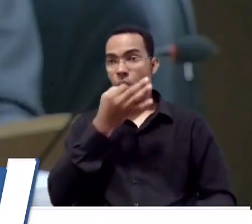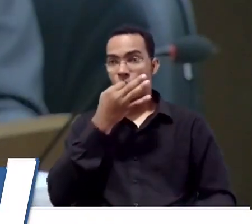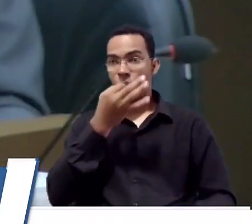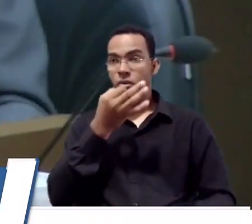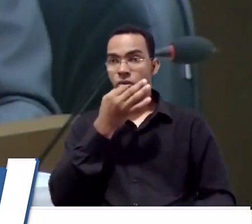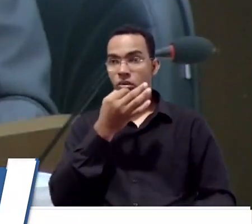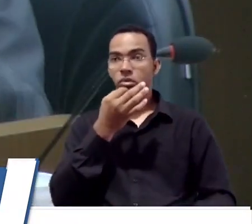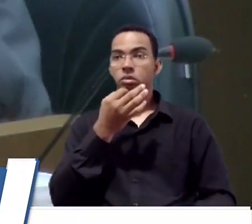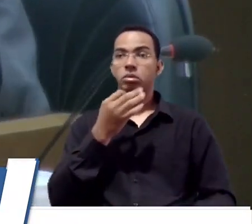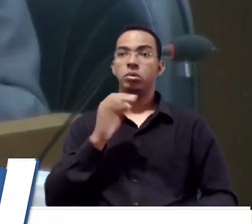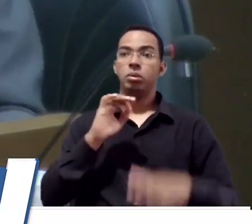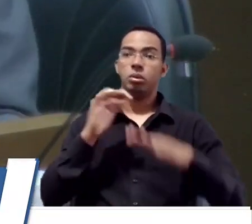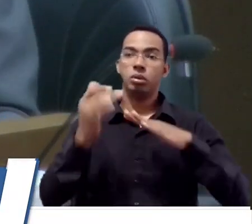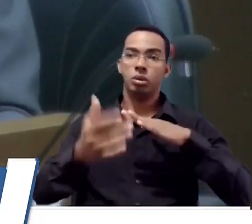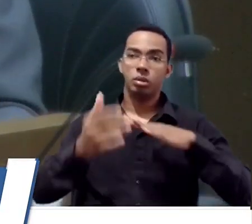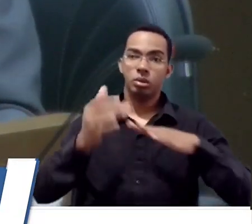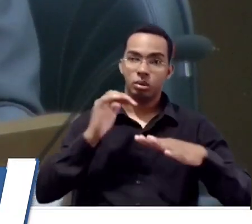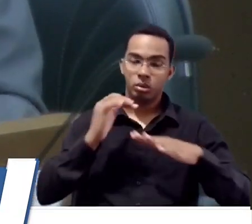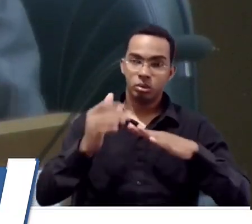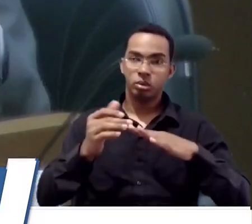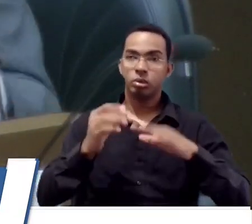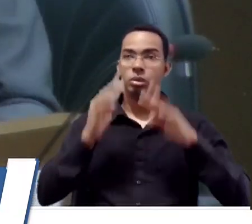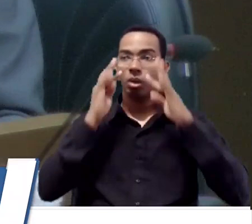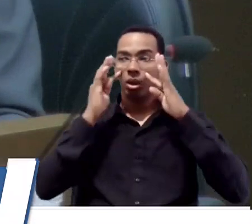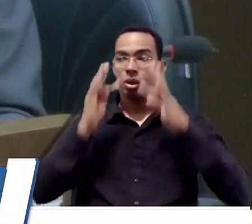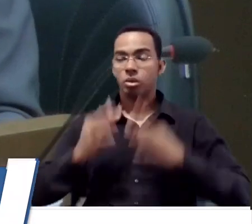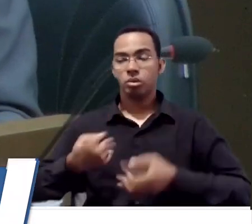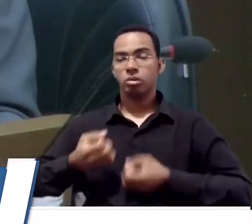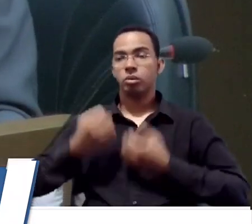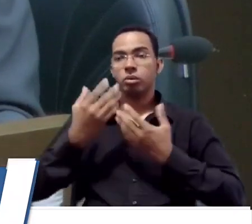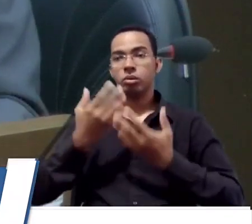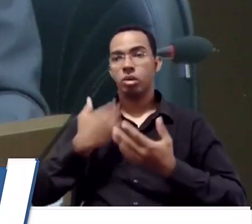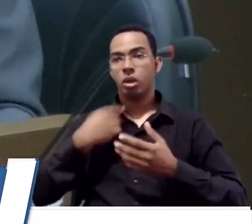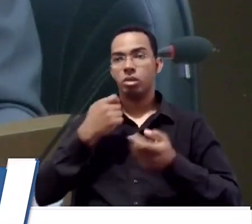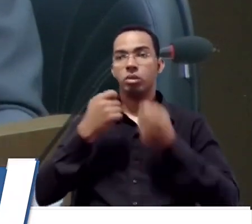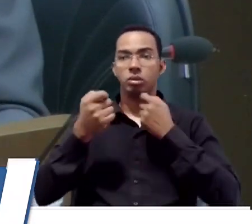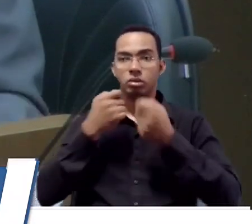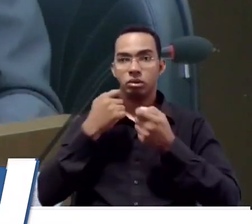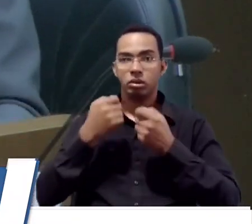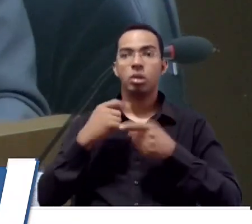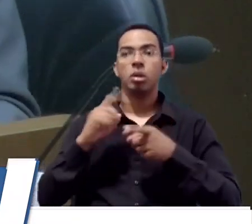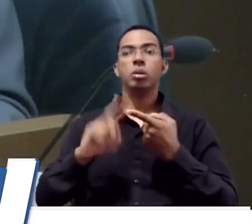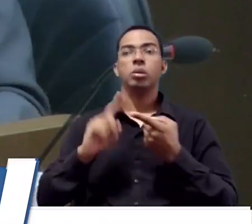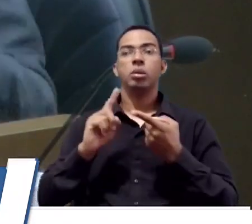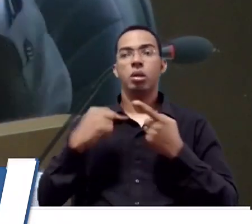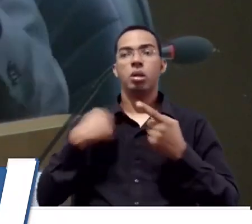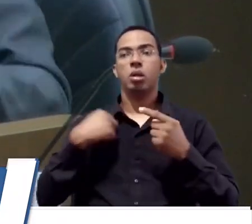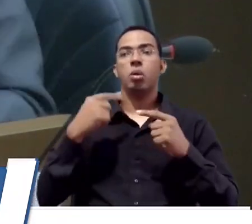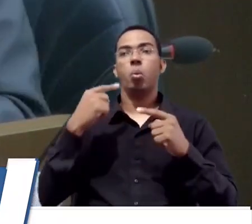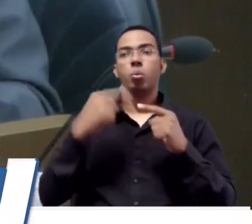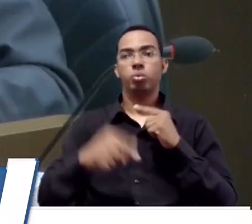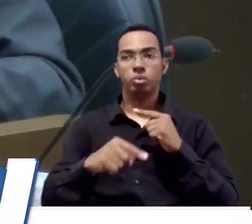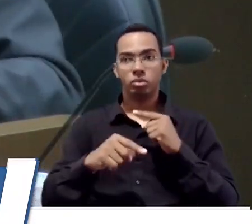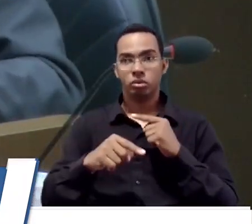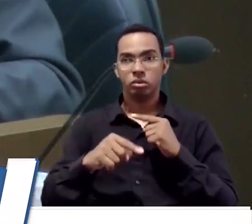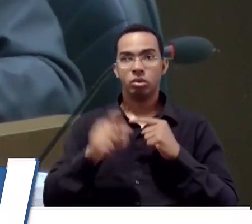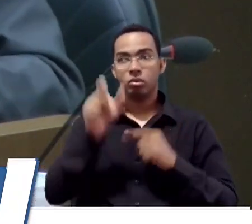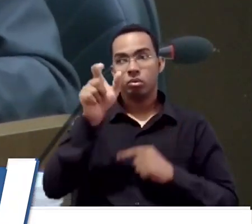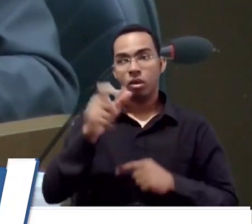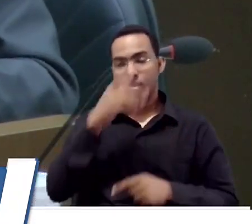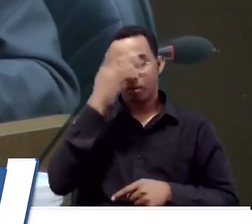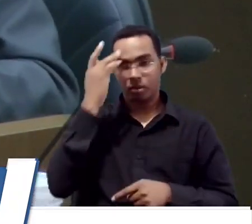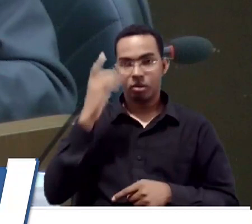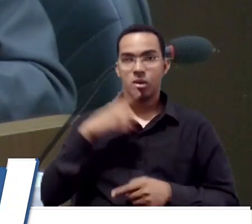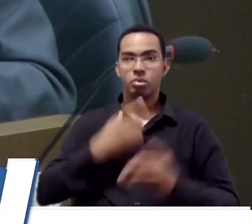através das minhas redes sociais, de testemunhos que eu dei em entrevista, que eu também sou contrário. E uma pessoa que tem